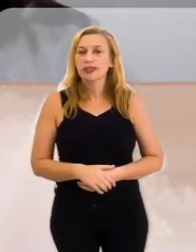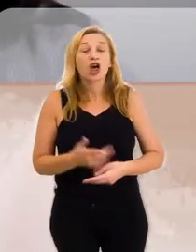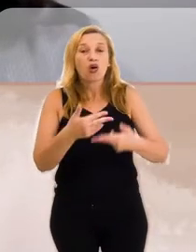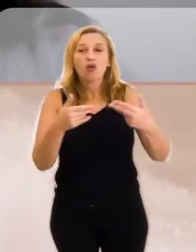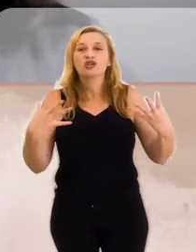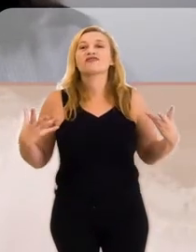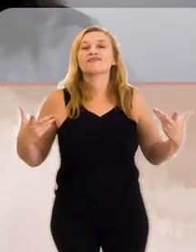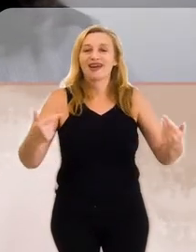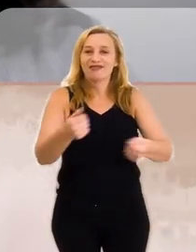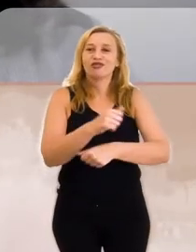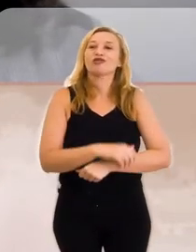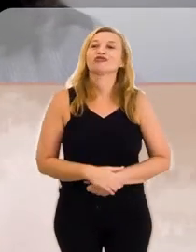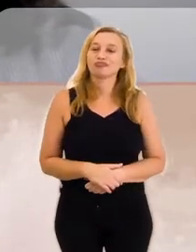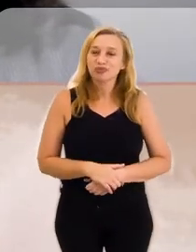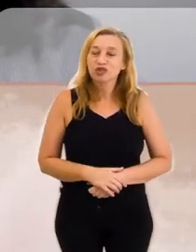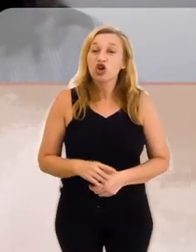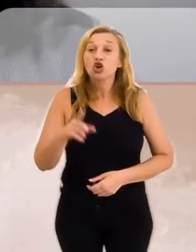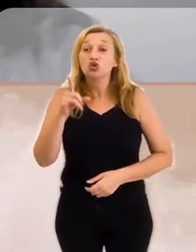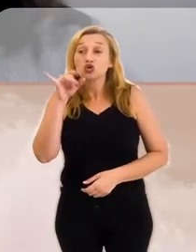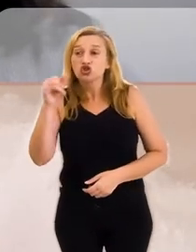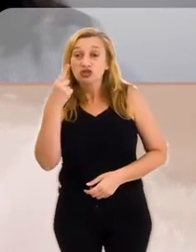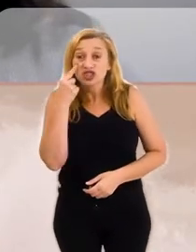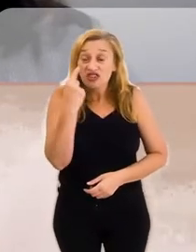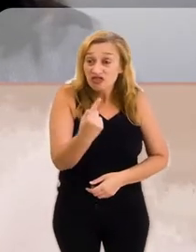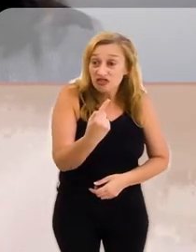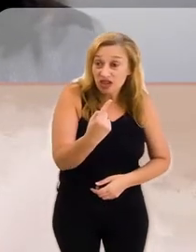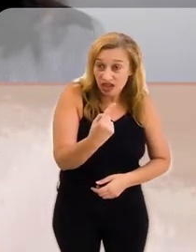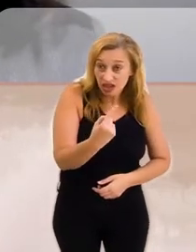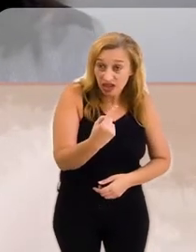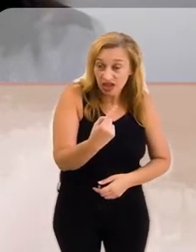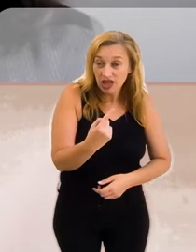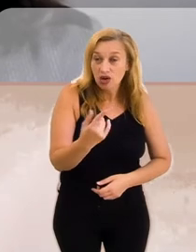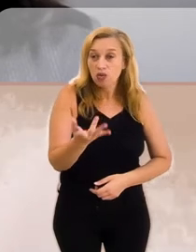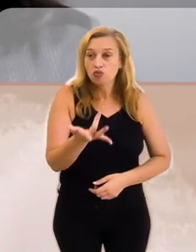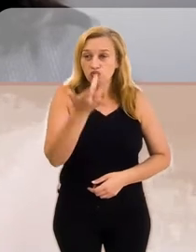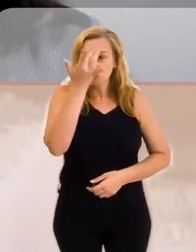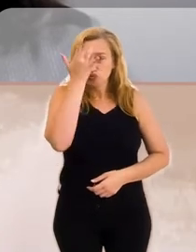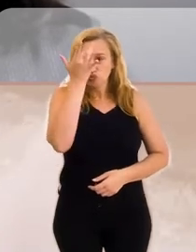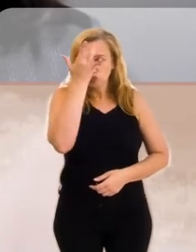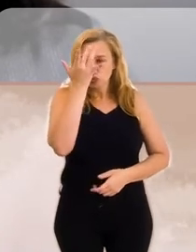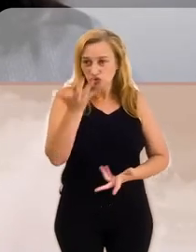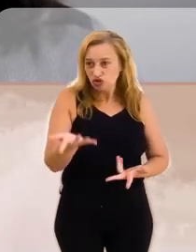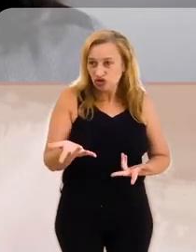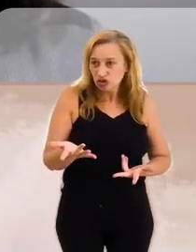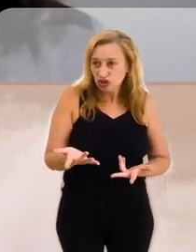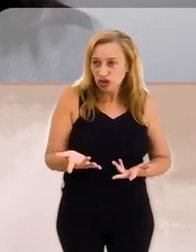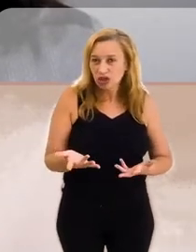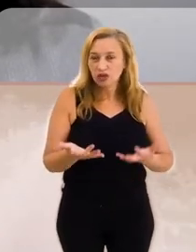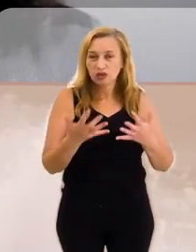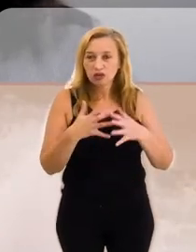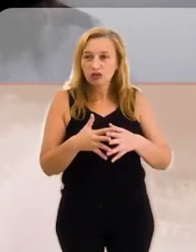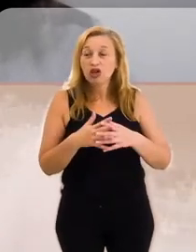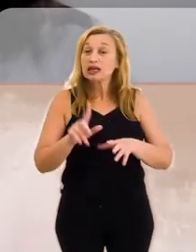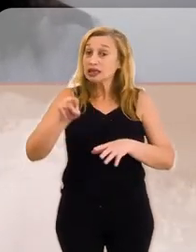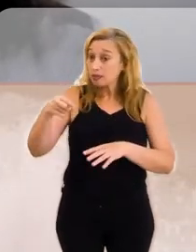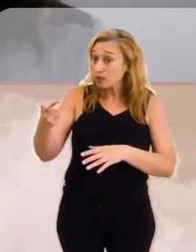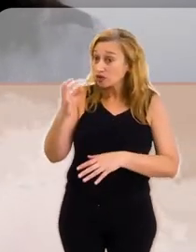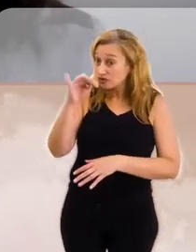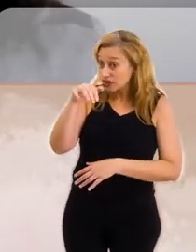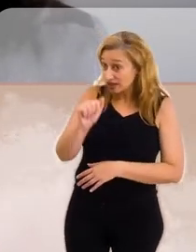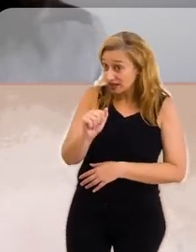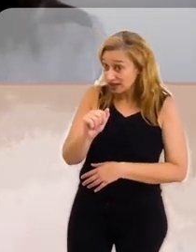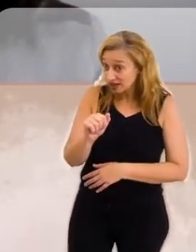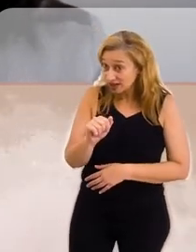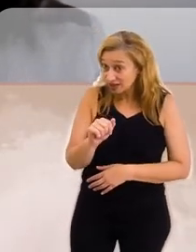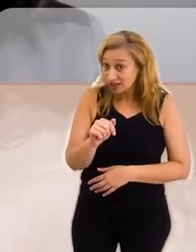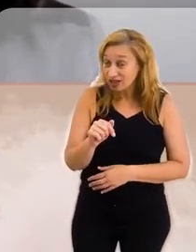traz coisas maravilhosas o dia que você ler um bhagavad guita indiana os analectos de concurso depois eu faço questão